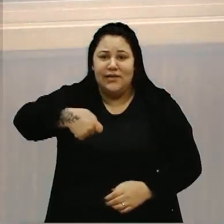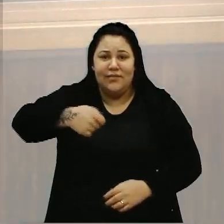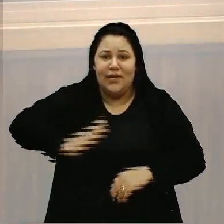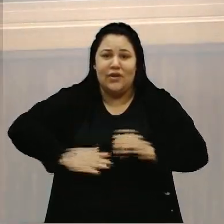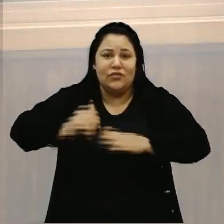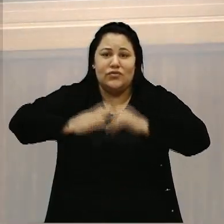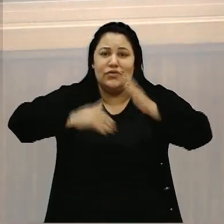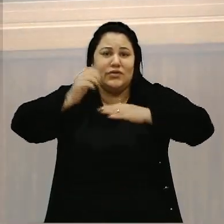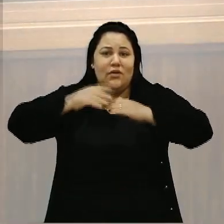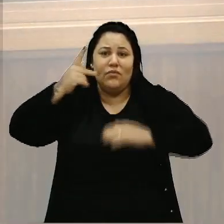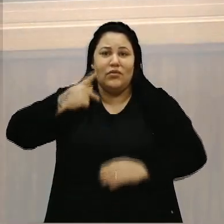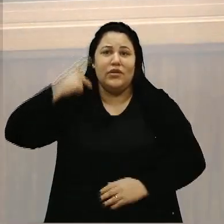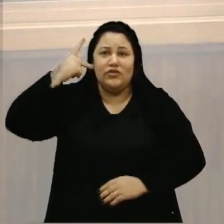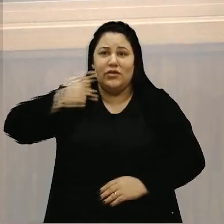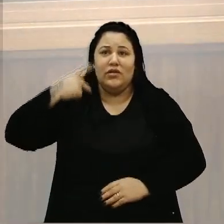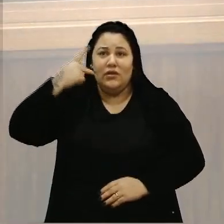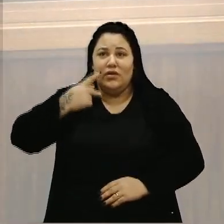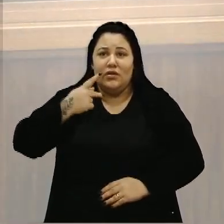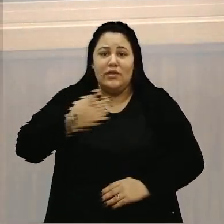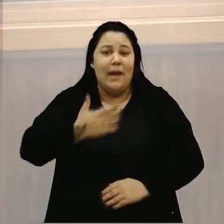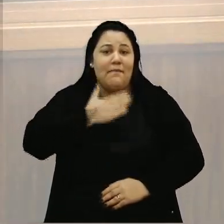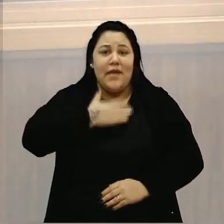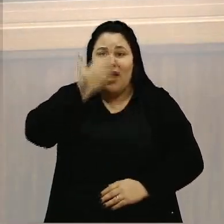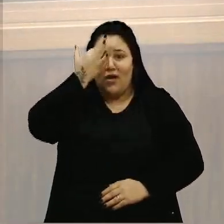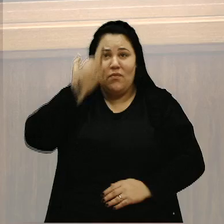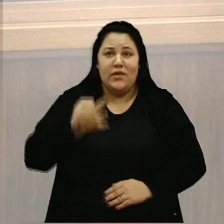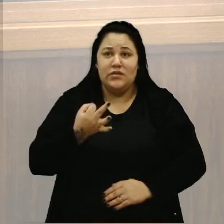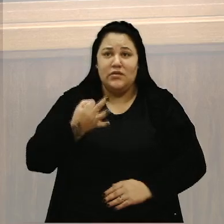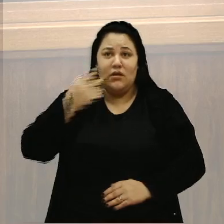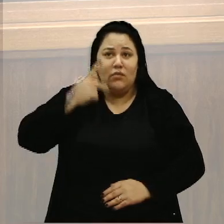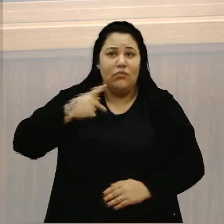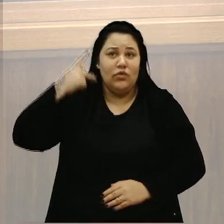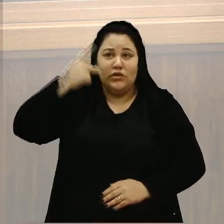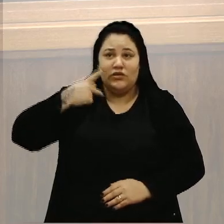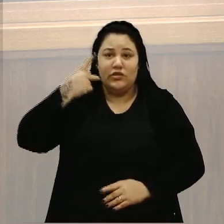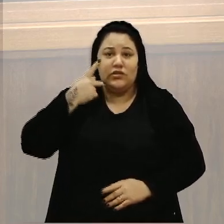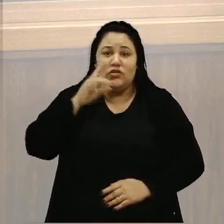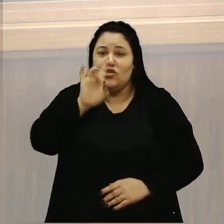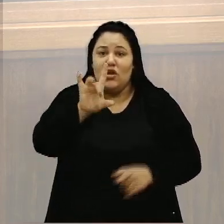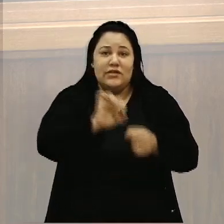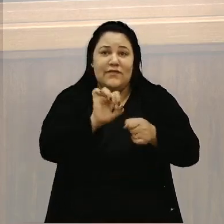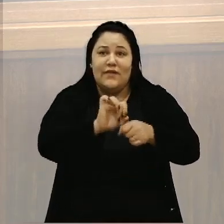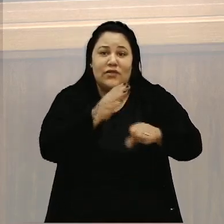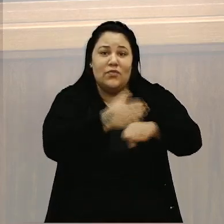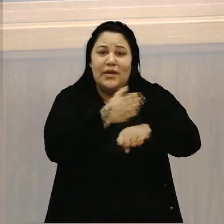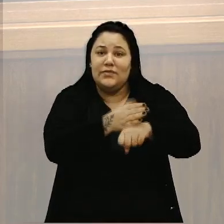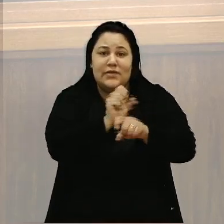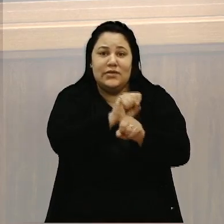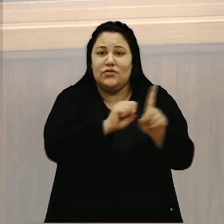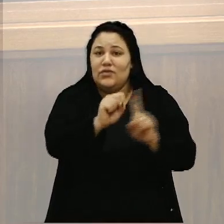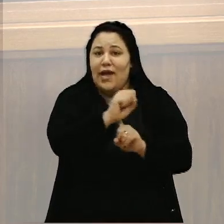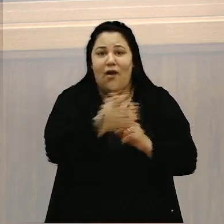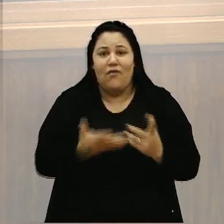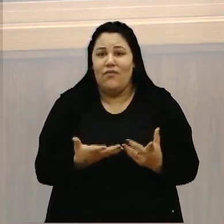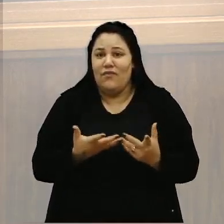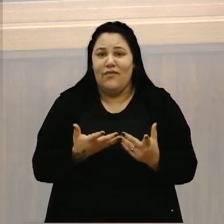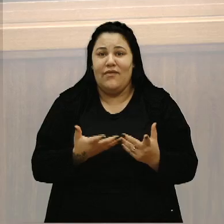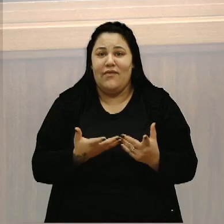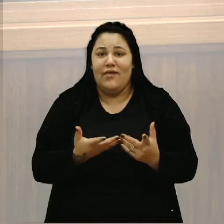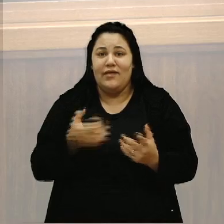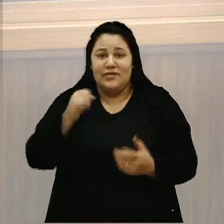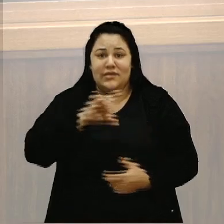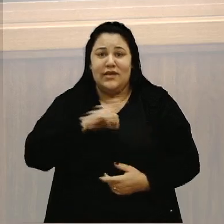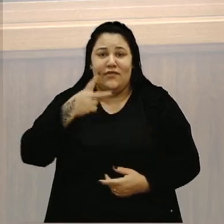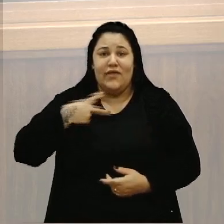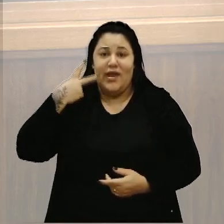construção política. No meu entendimento, política só se faz com participação social. Então, se tem